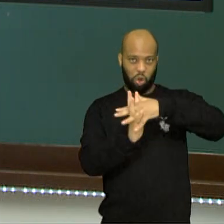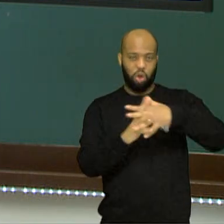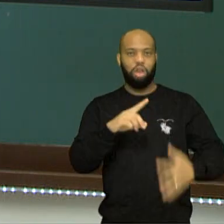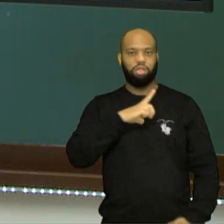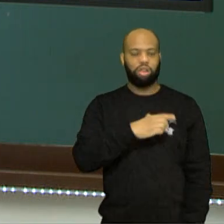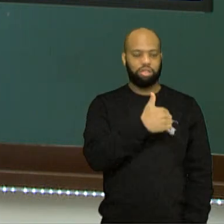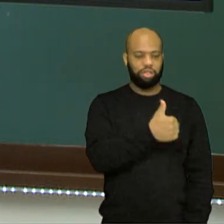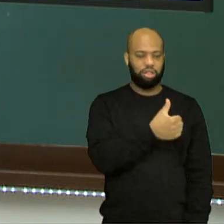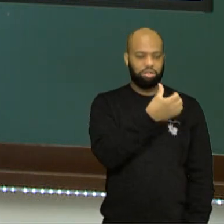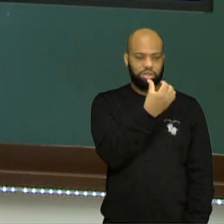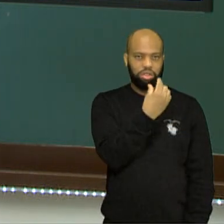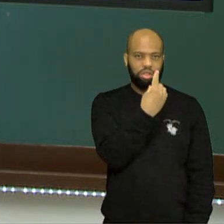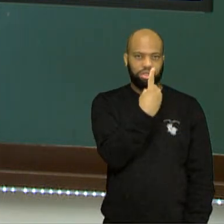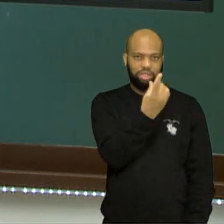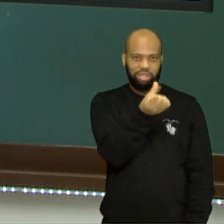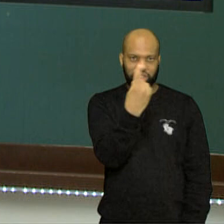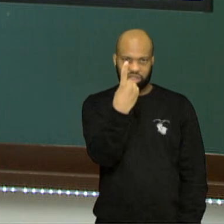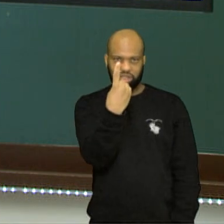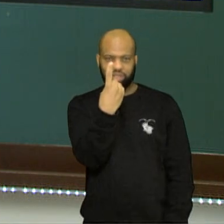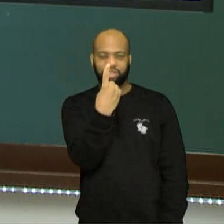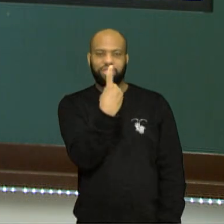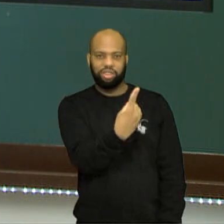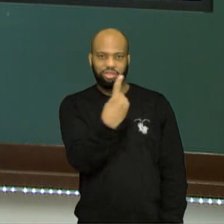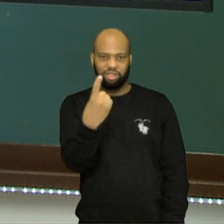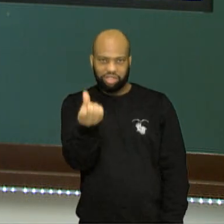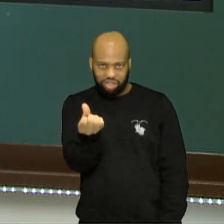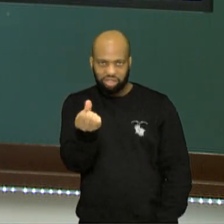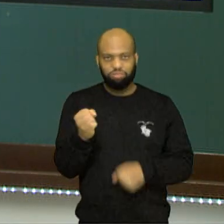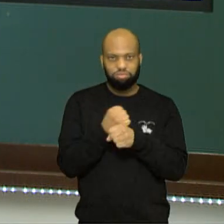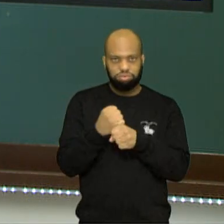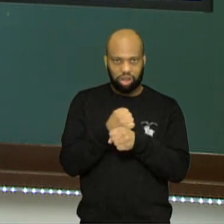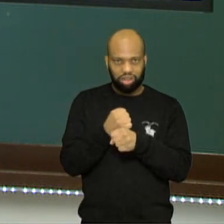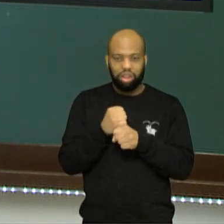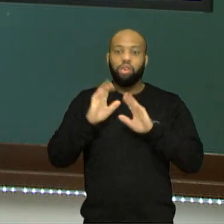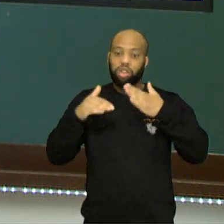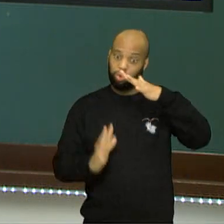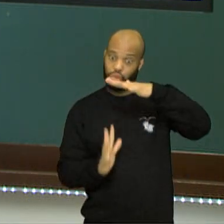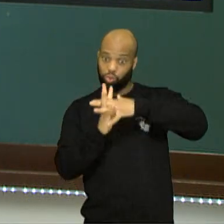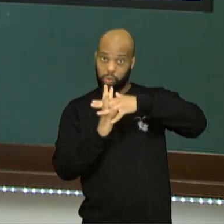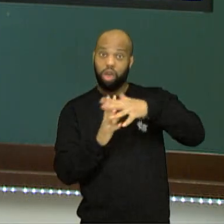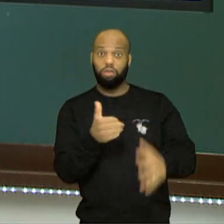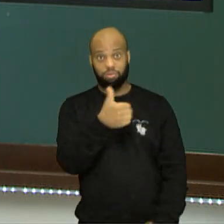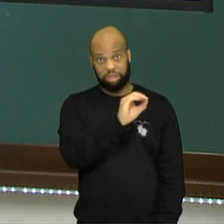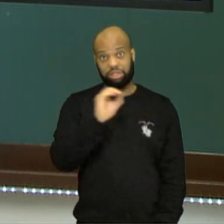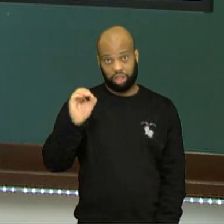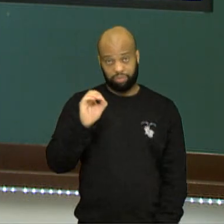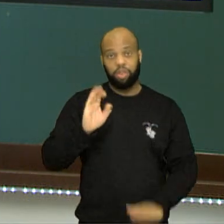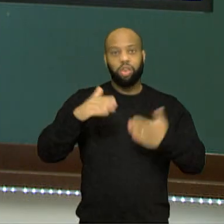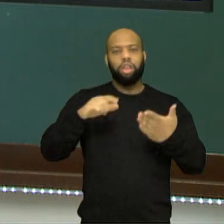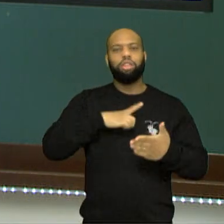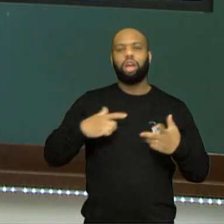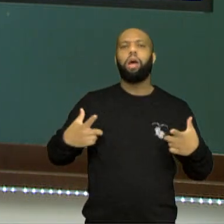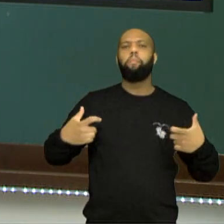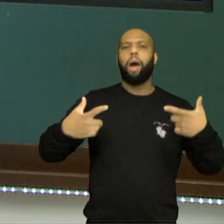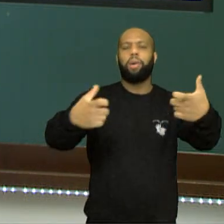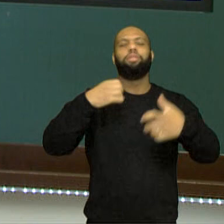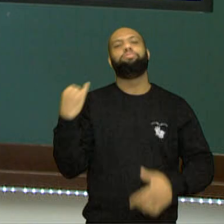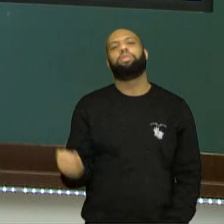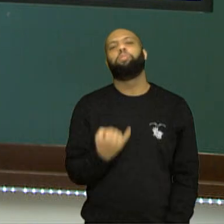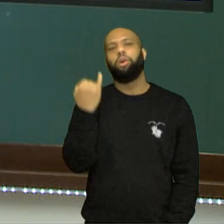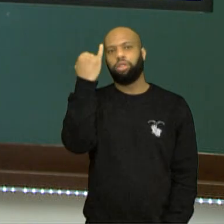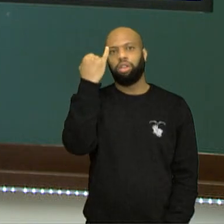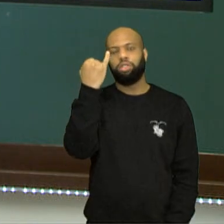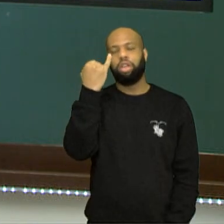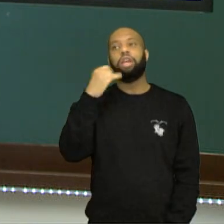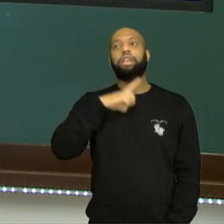anos. E ela foi interrompida várias vezes, né? Então a gente tem algumas batalhas importantes, aí tem uma